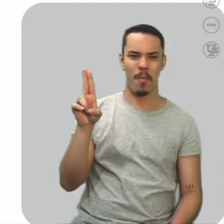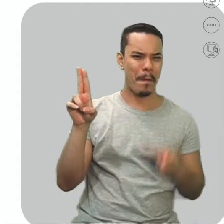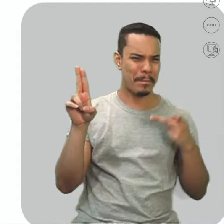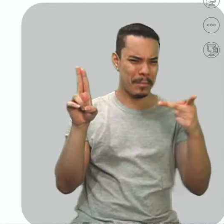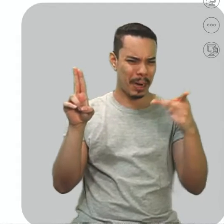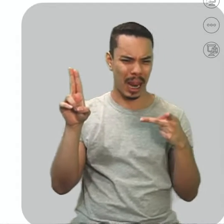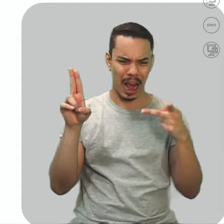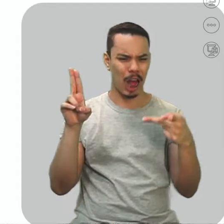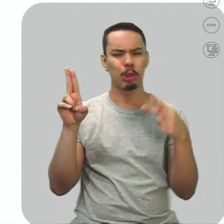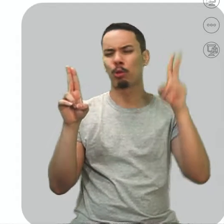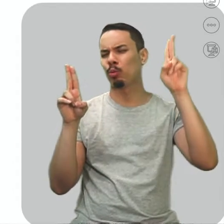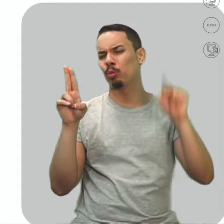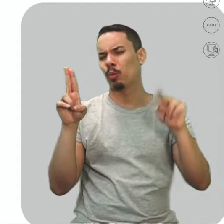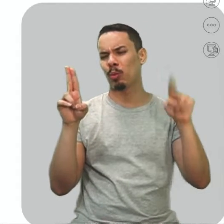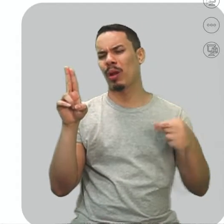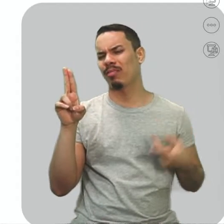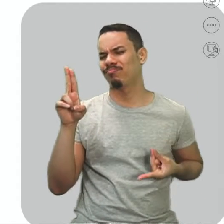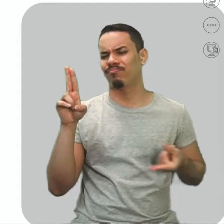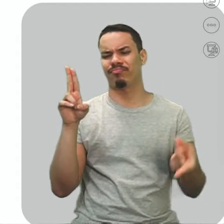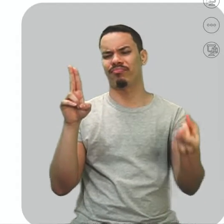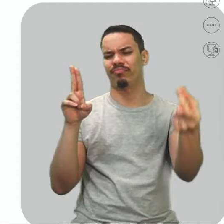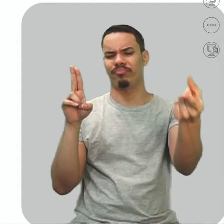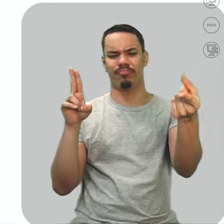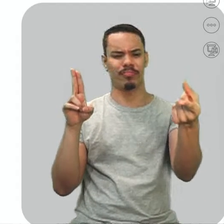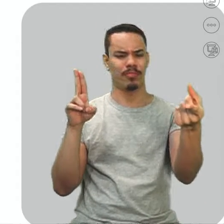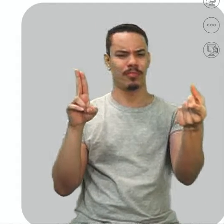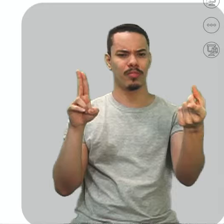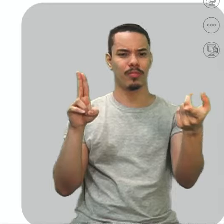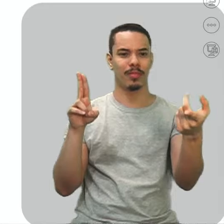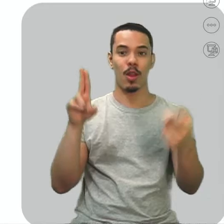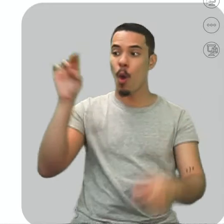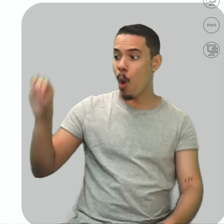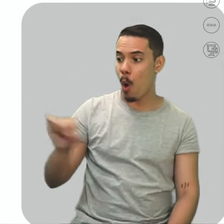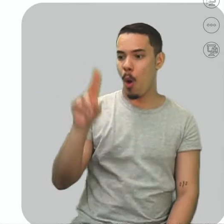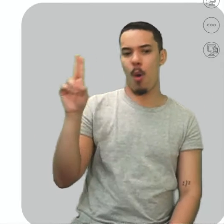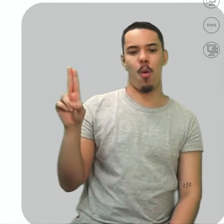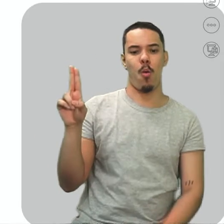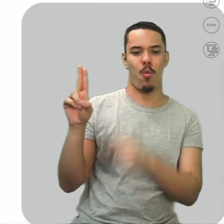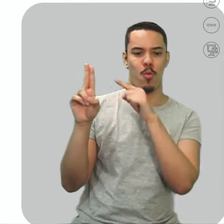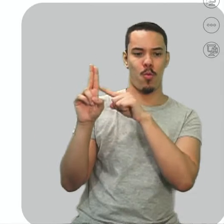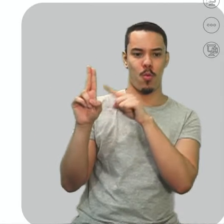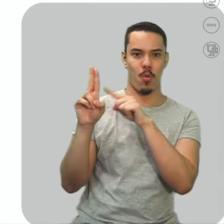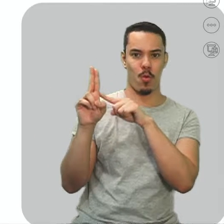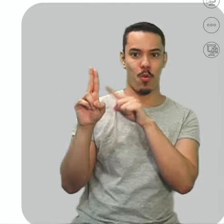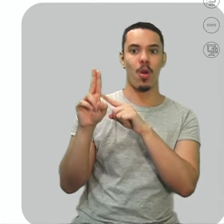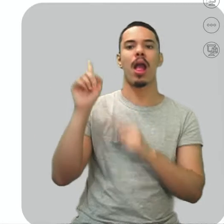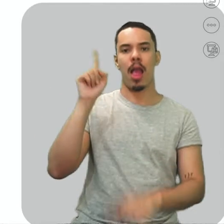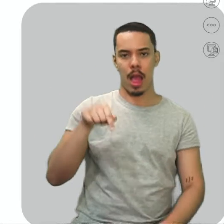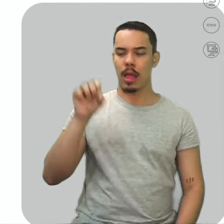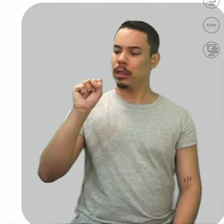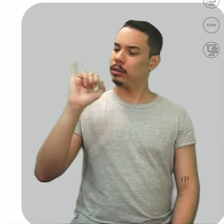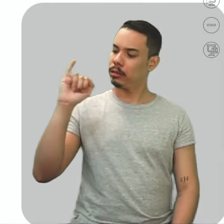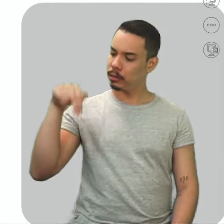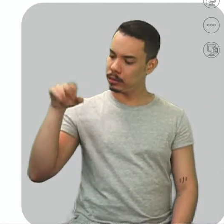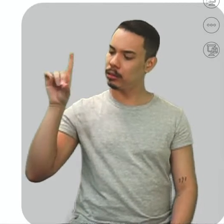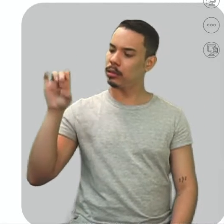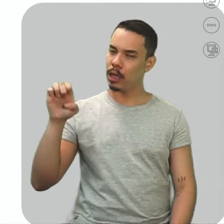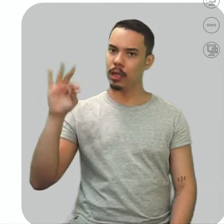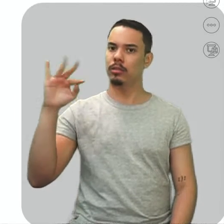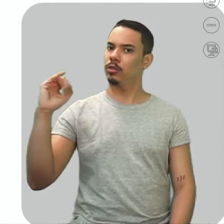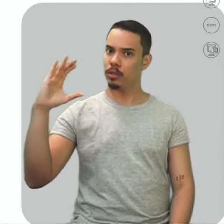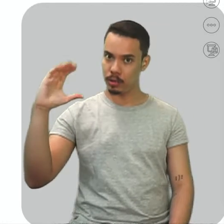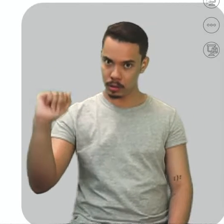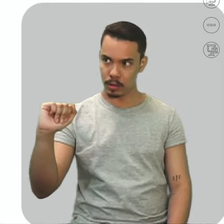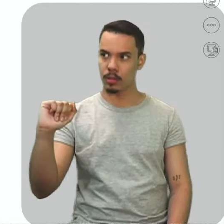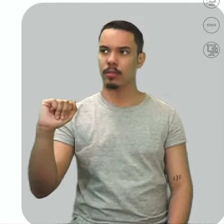ou que você nunca vai ser alguém então aqui sindética né ó